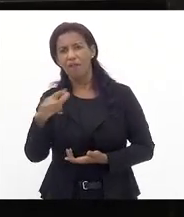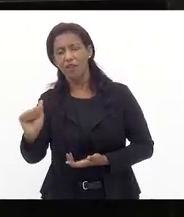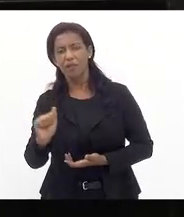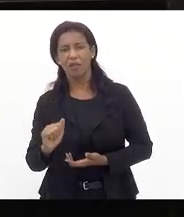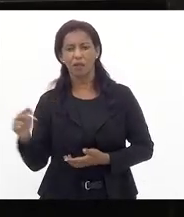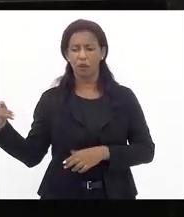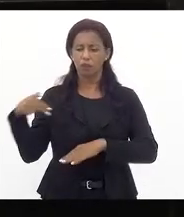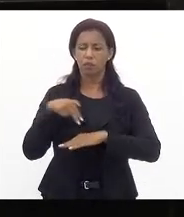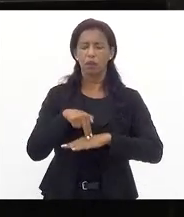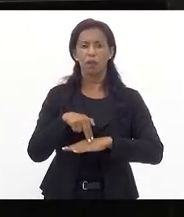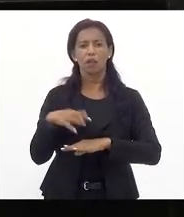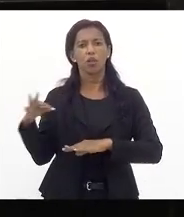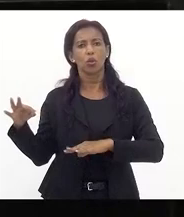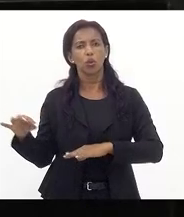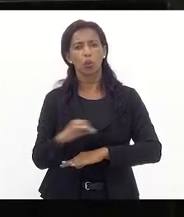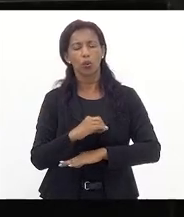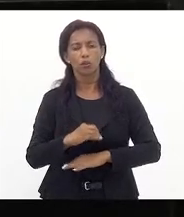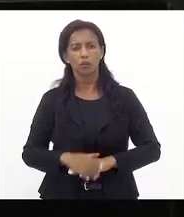todas elas?